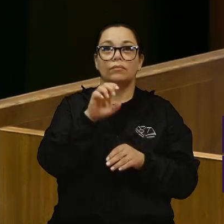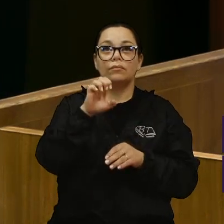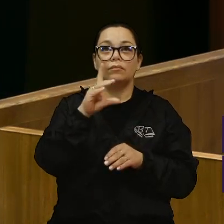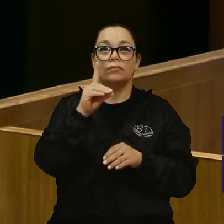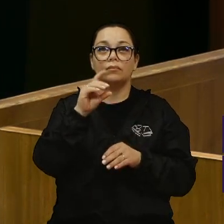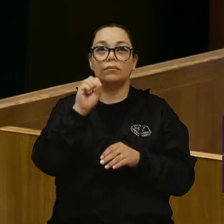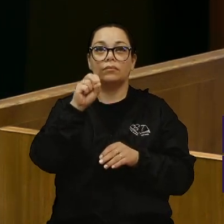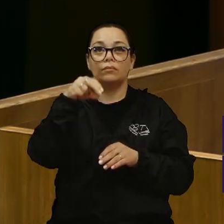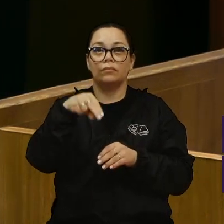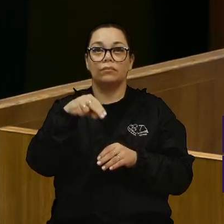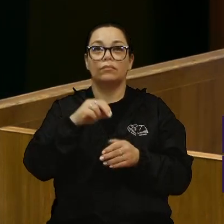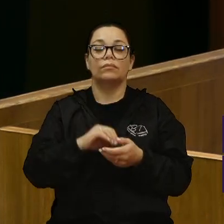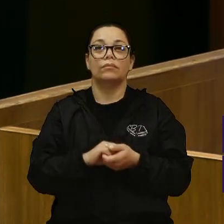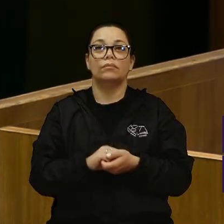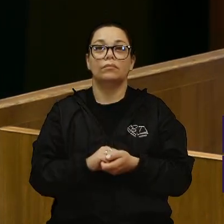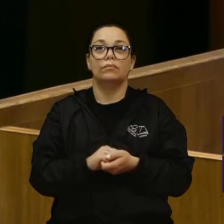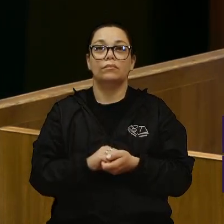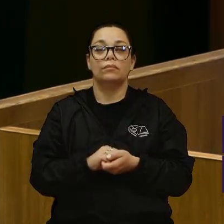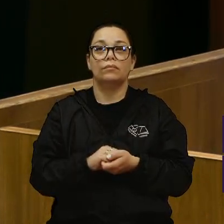Dinon Marques.